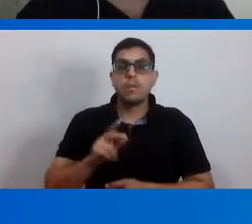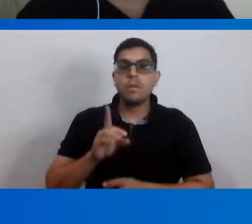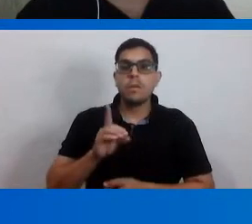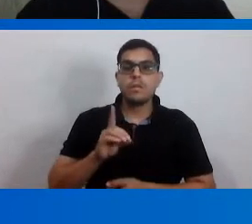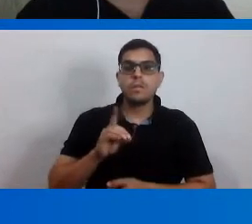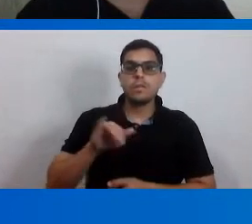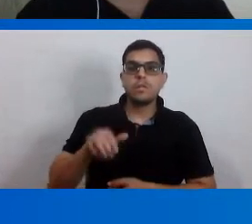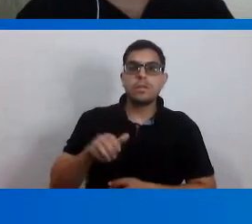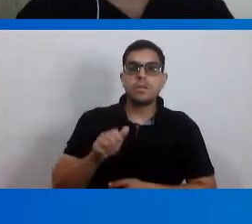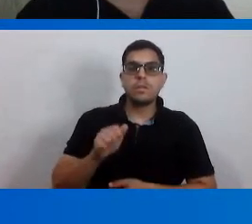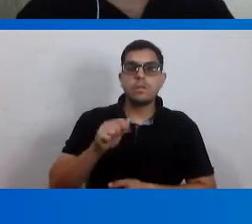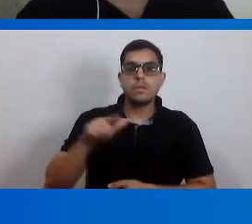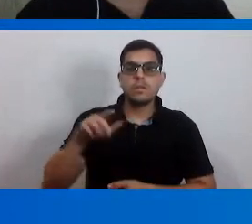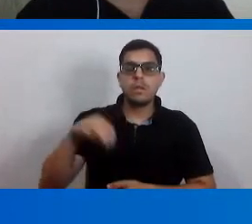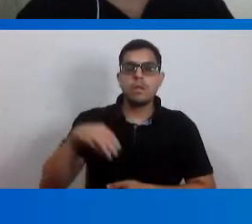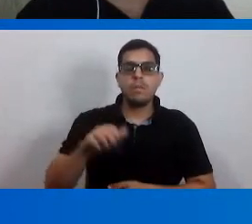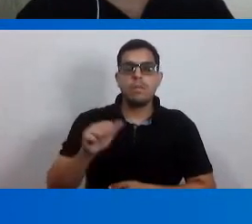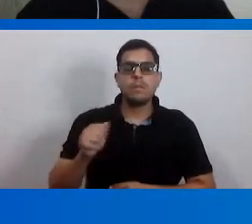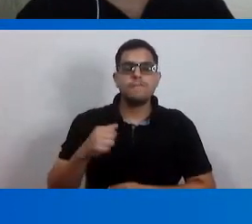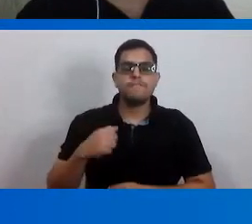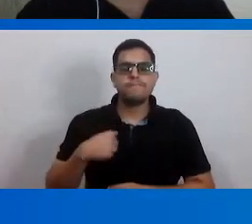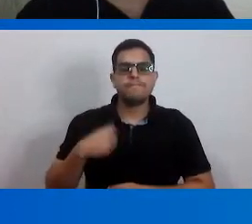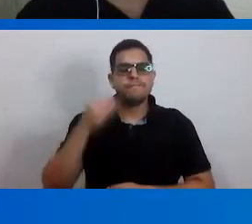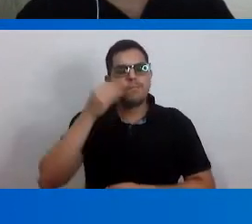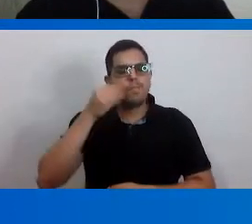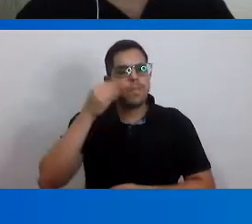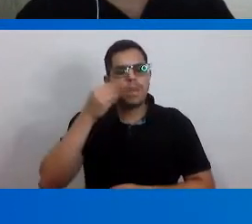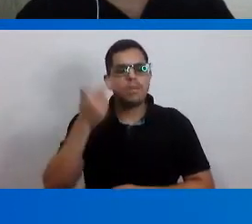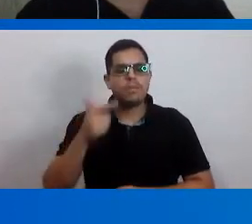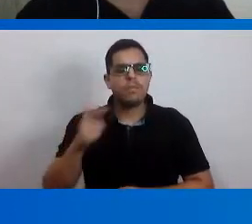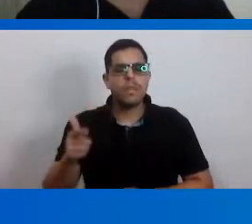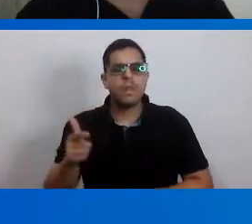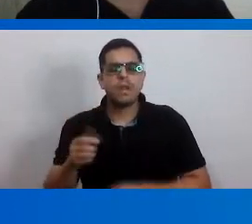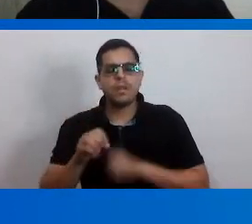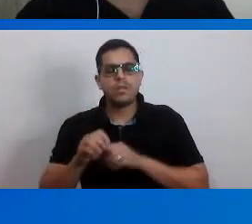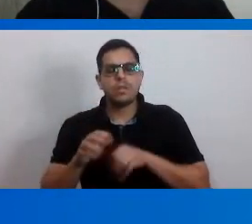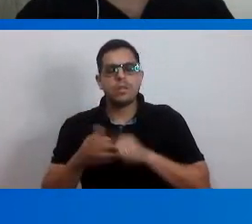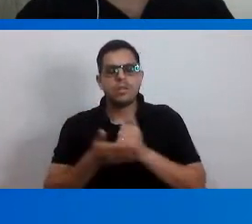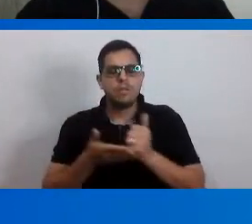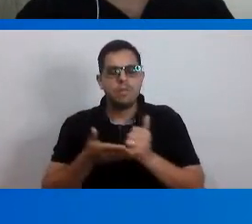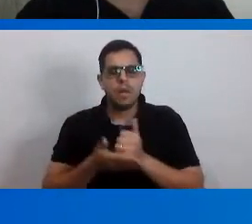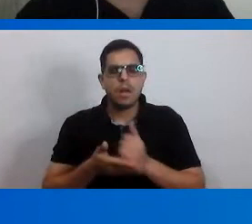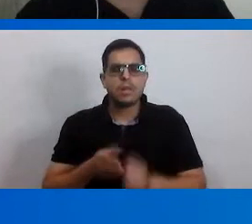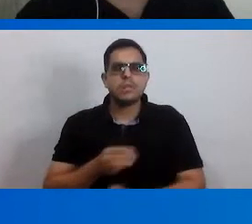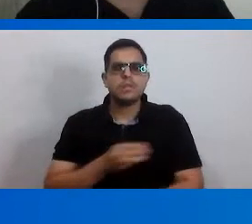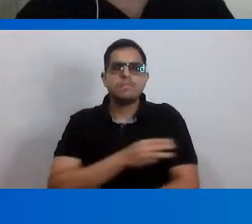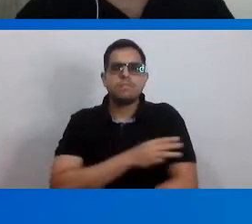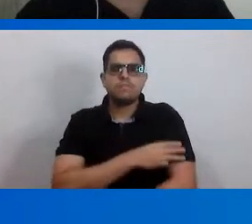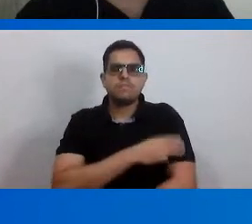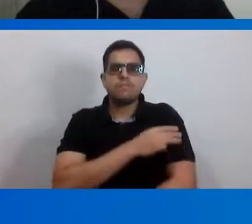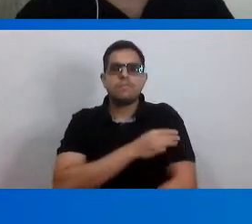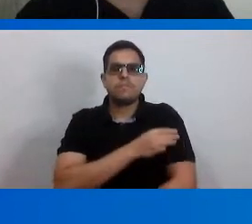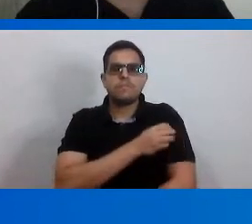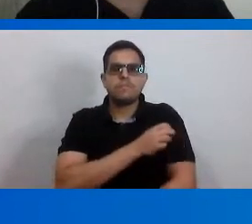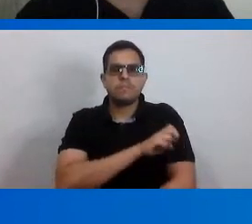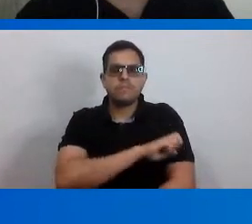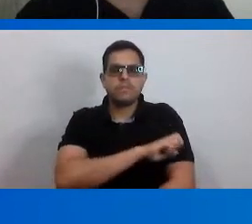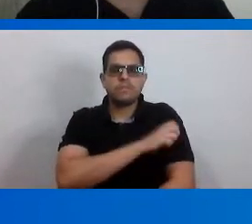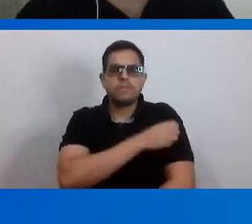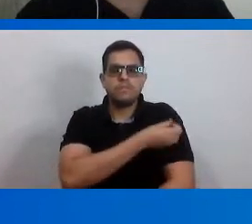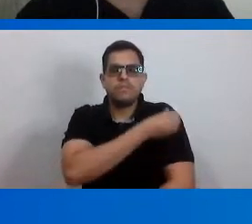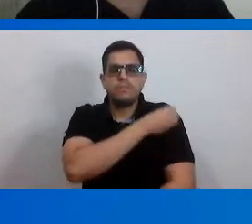do ensino do ensino básico mas acredito que seria muito difícil mas deixa os colegas se puderem comentar eu não tenho